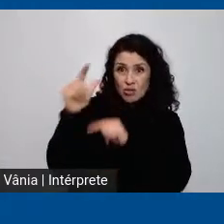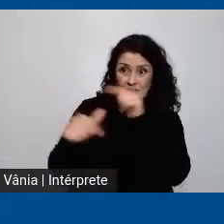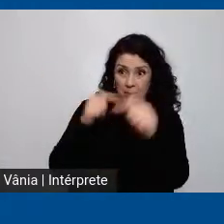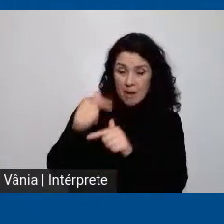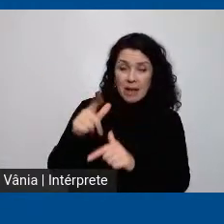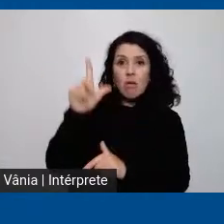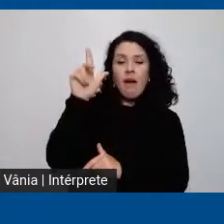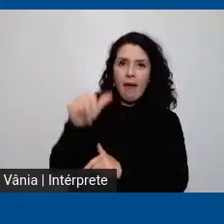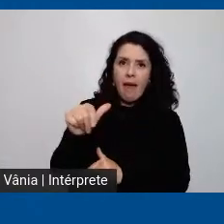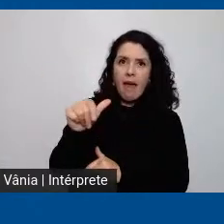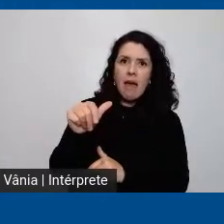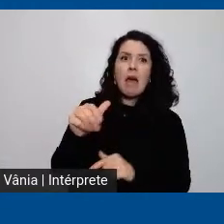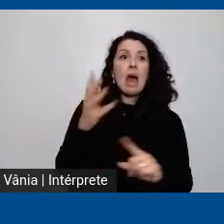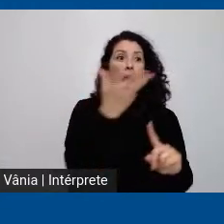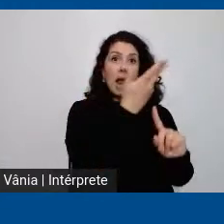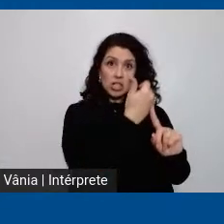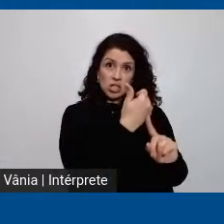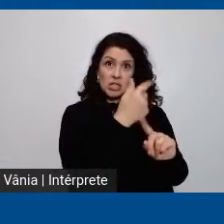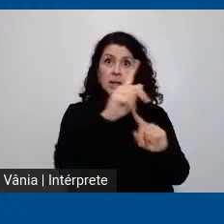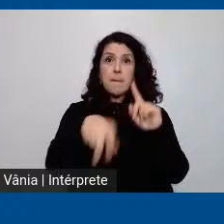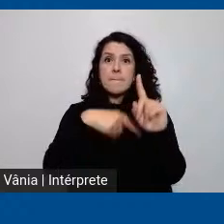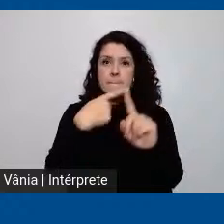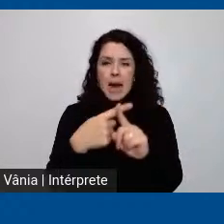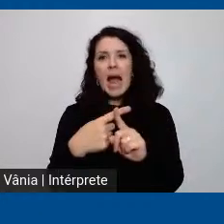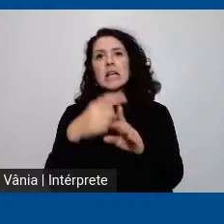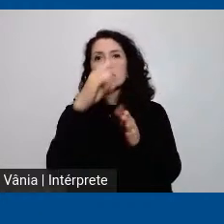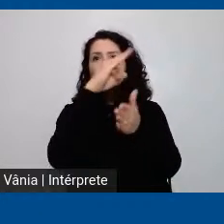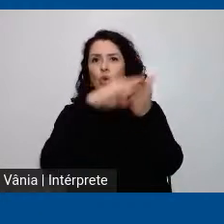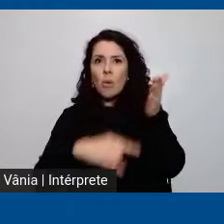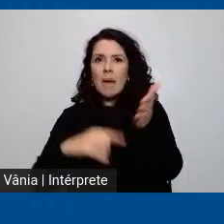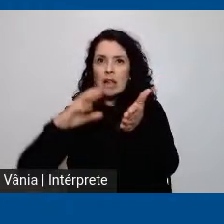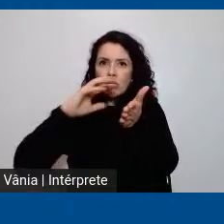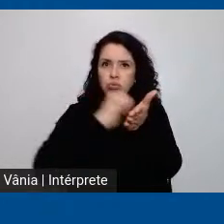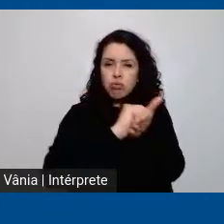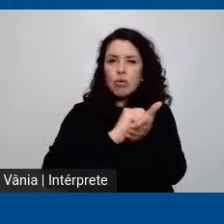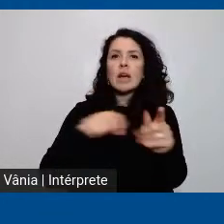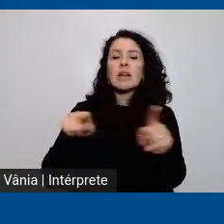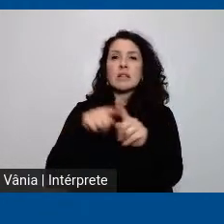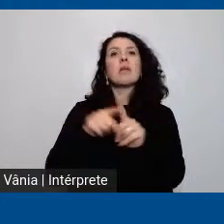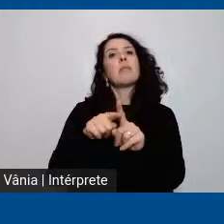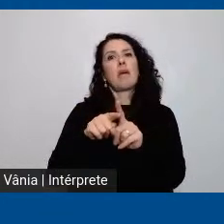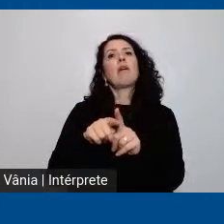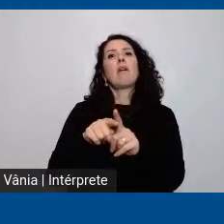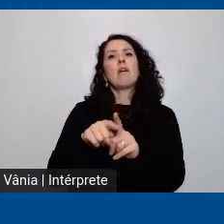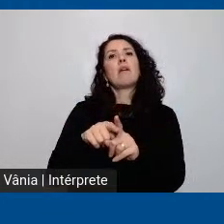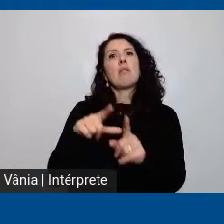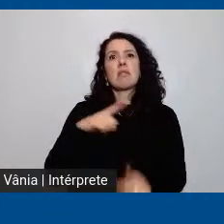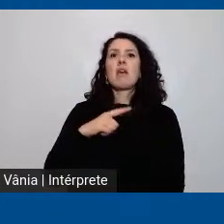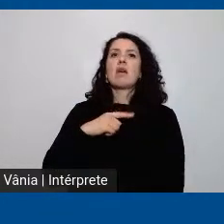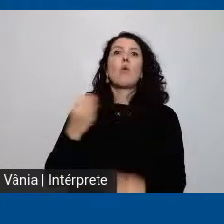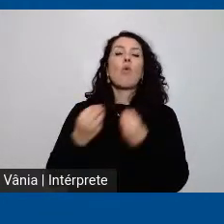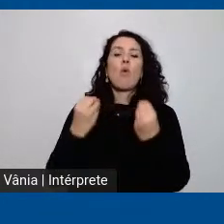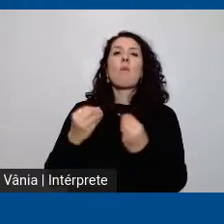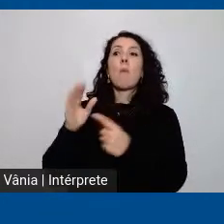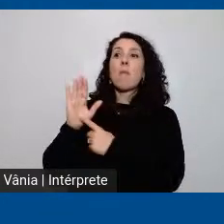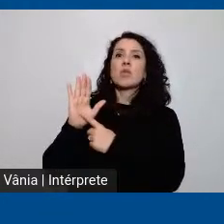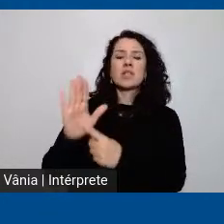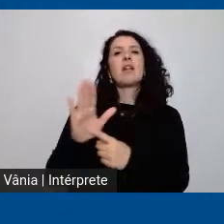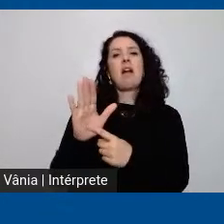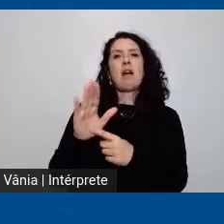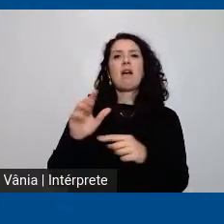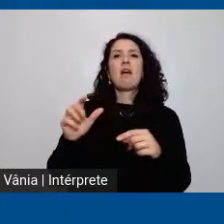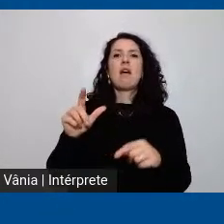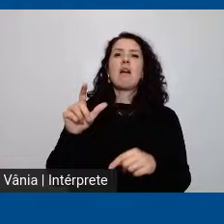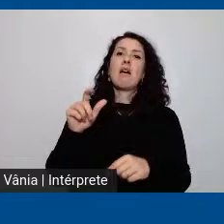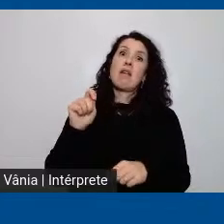valor de expressão pessoal, tanto um valor artístico, né? Que se sobrepõe ou